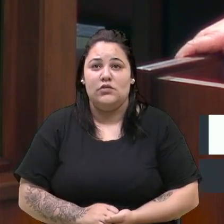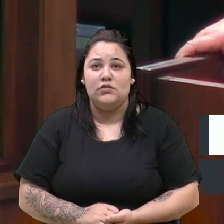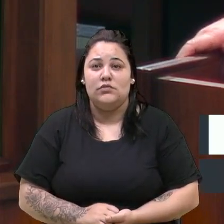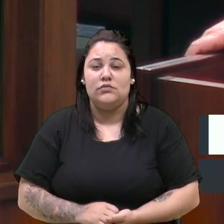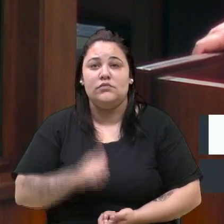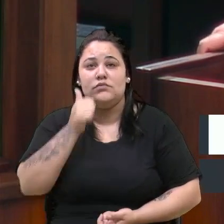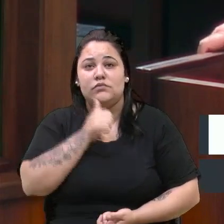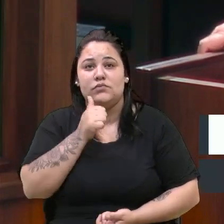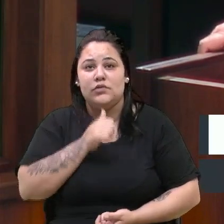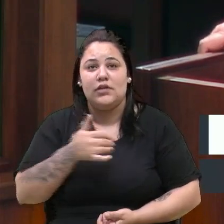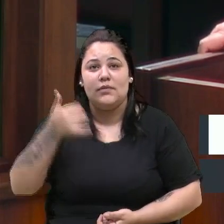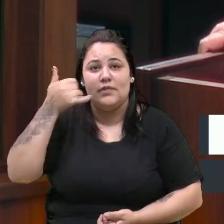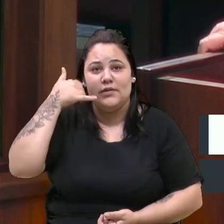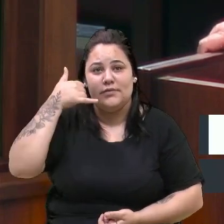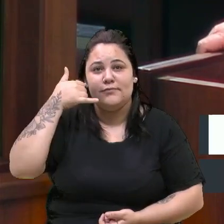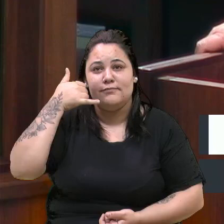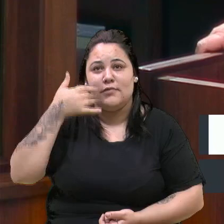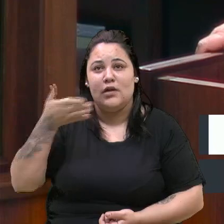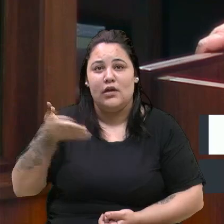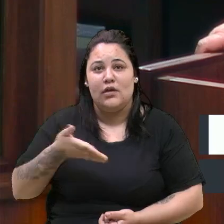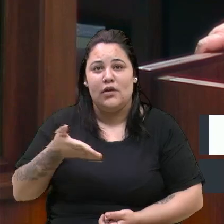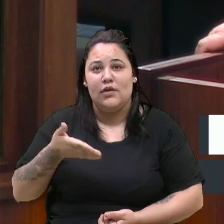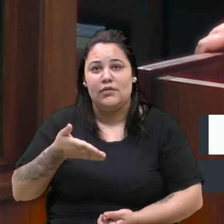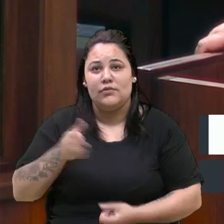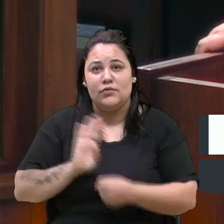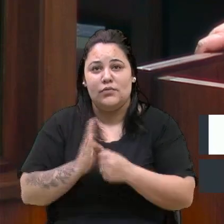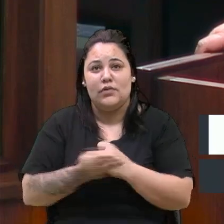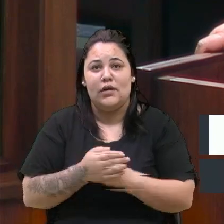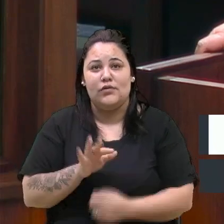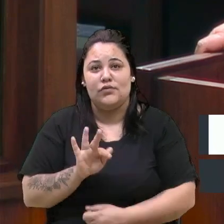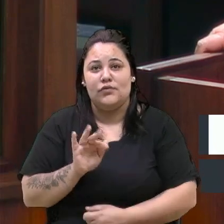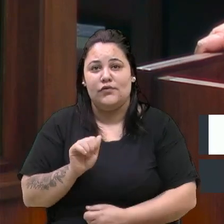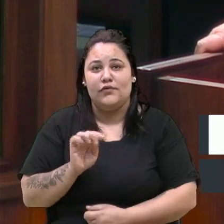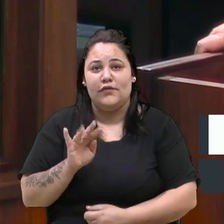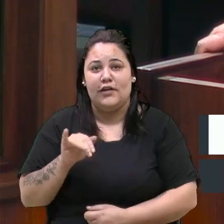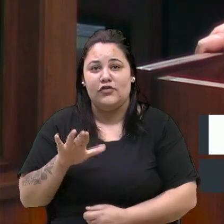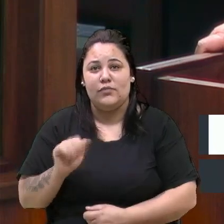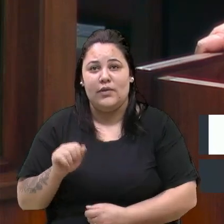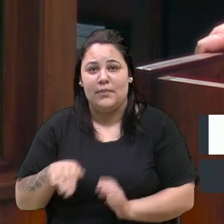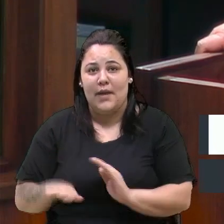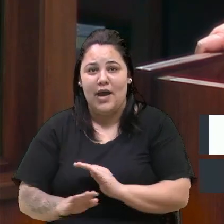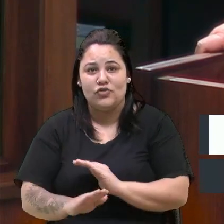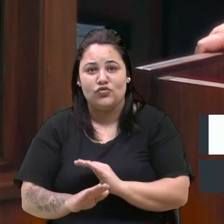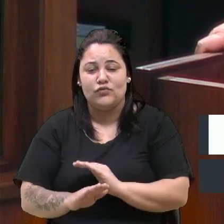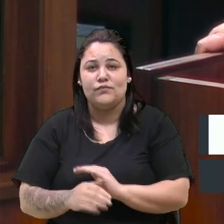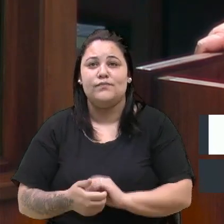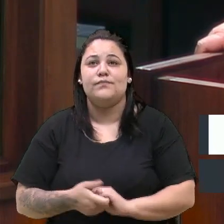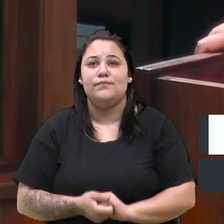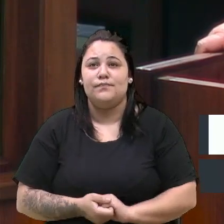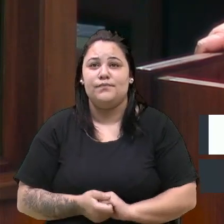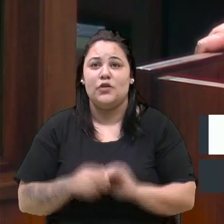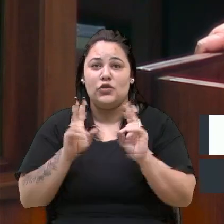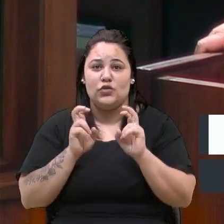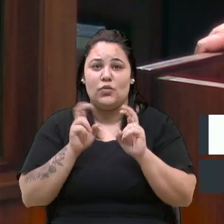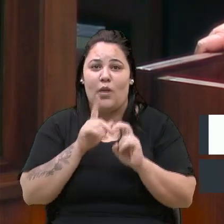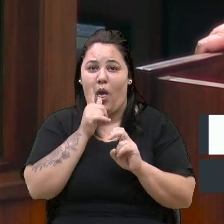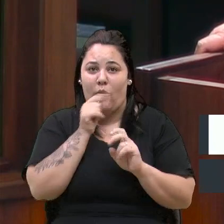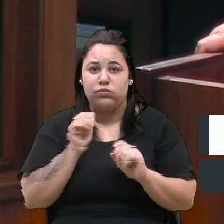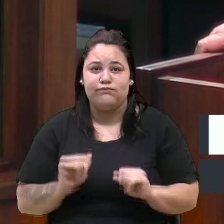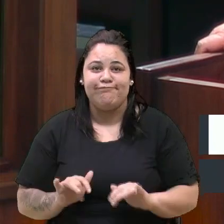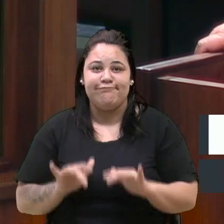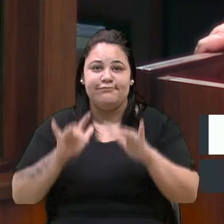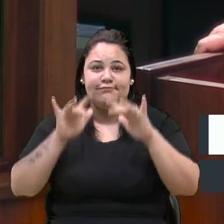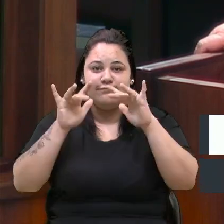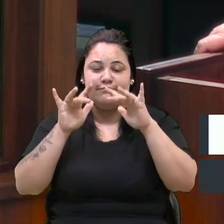me ligando lá do Fátima Baixa. Lá do Fátima Baixa sobre um alagamento, porque